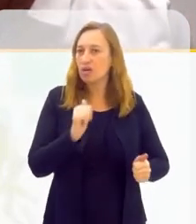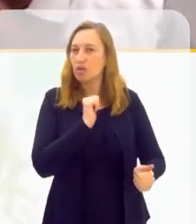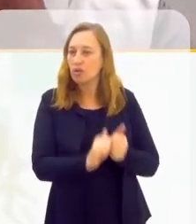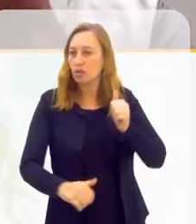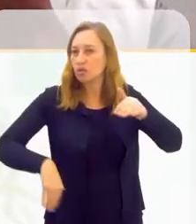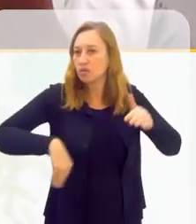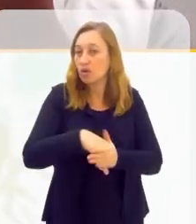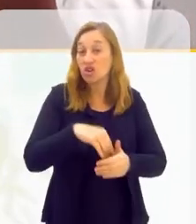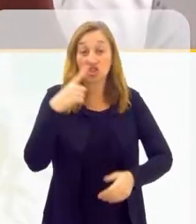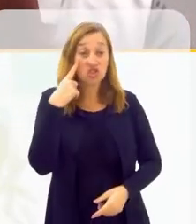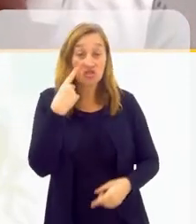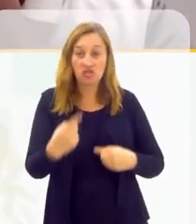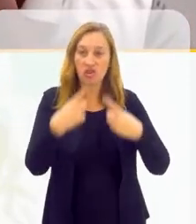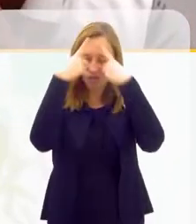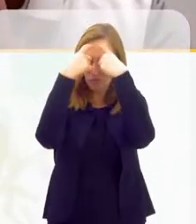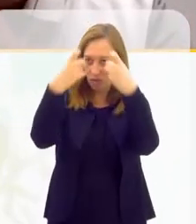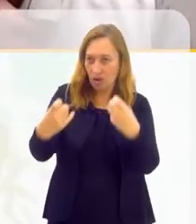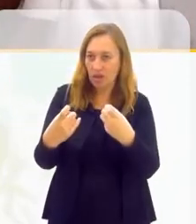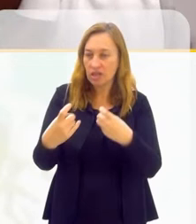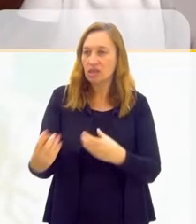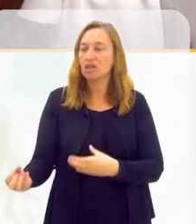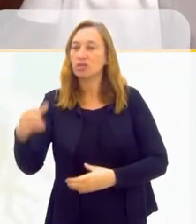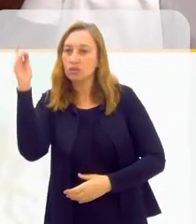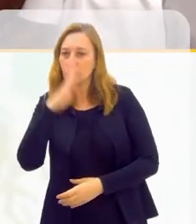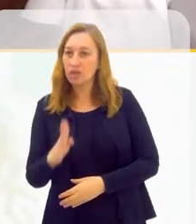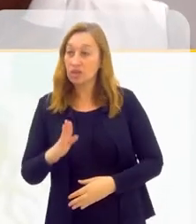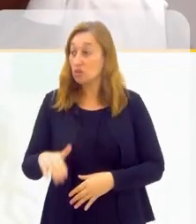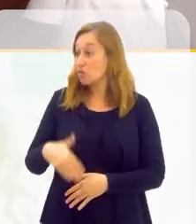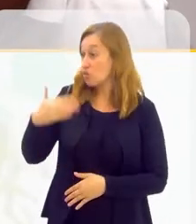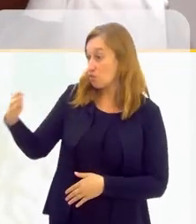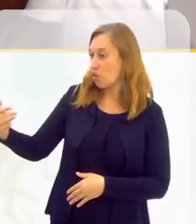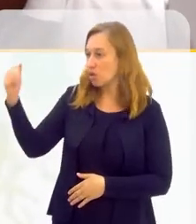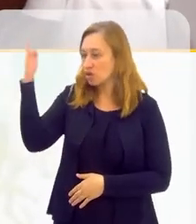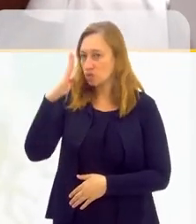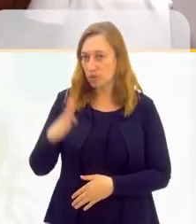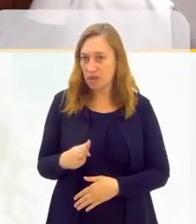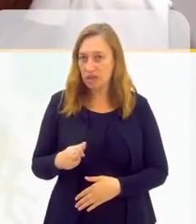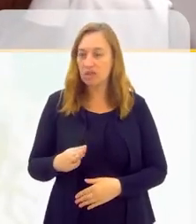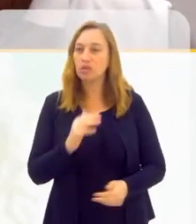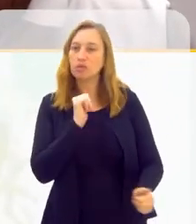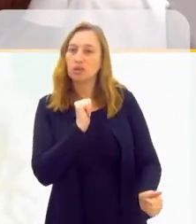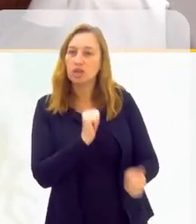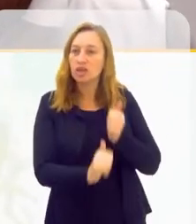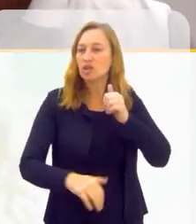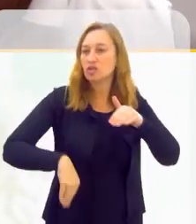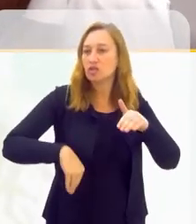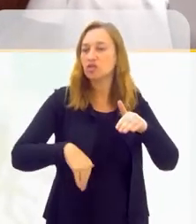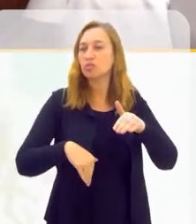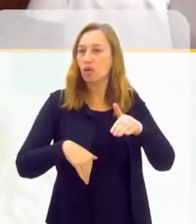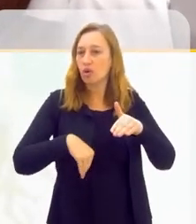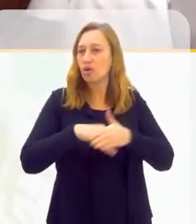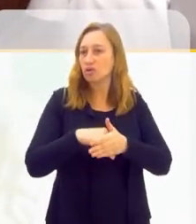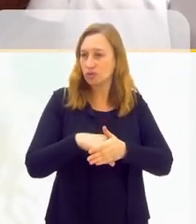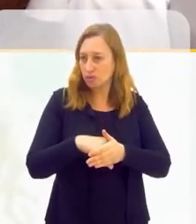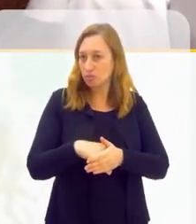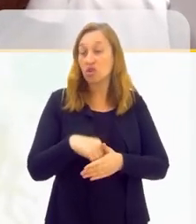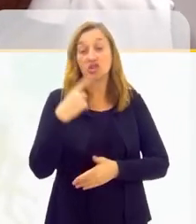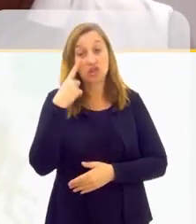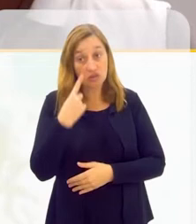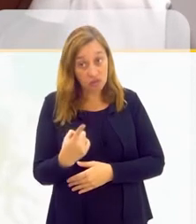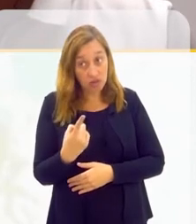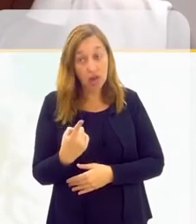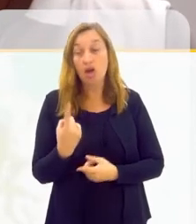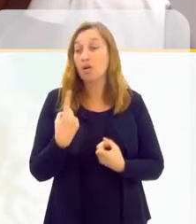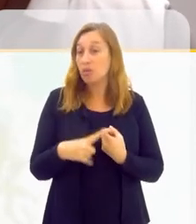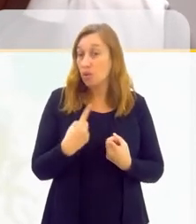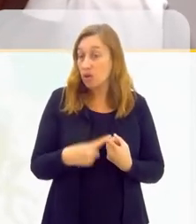a gente vê violência aqui no Brasil, fora do Brasil, né? Nesse esporte especificamente. A gente